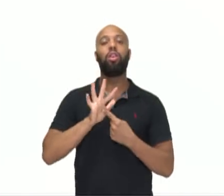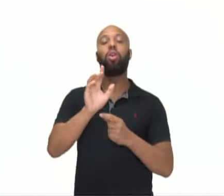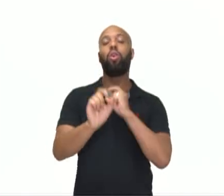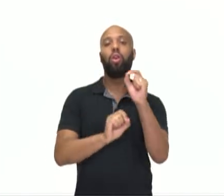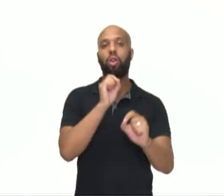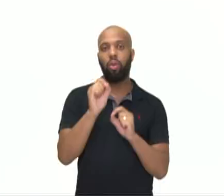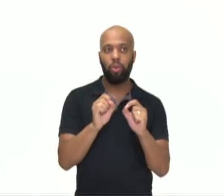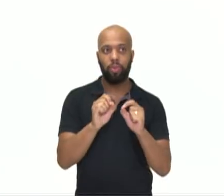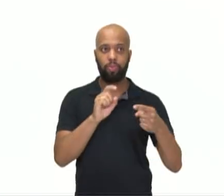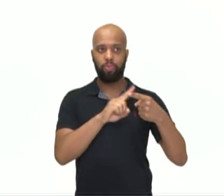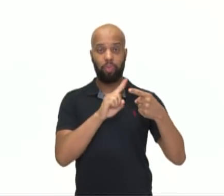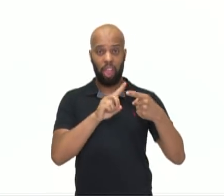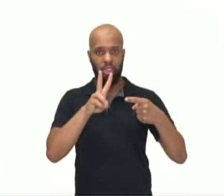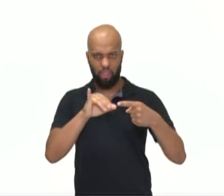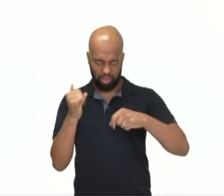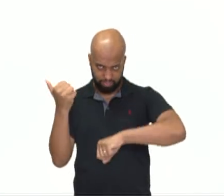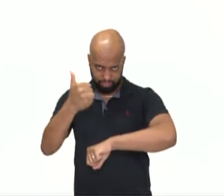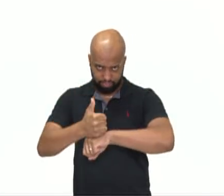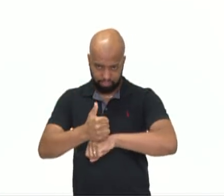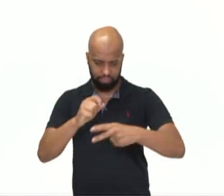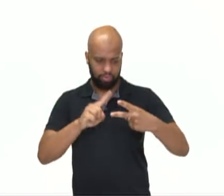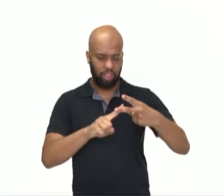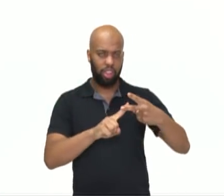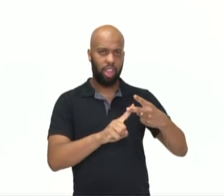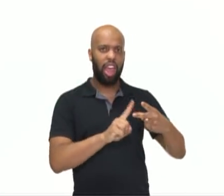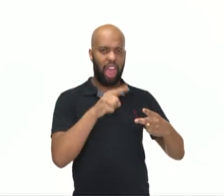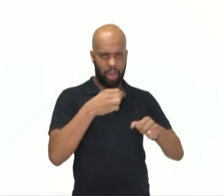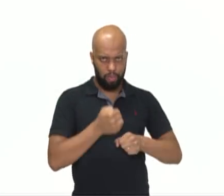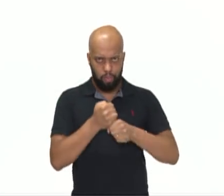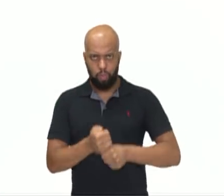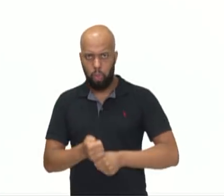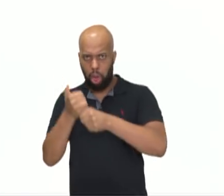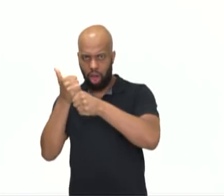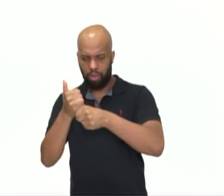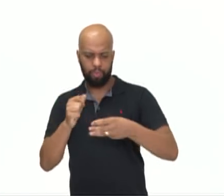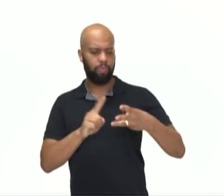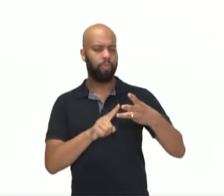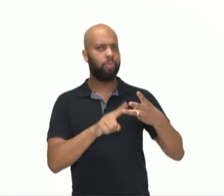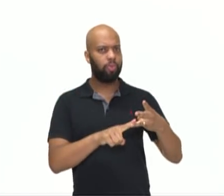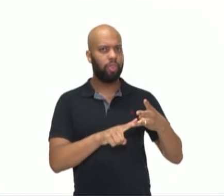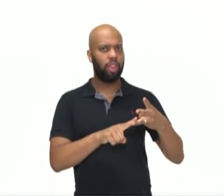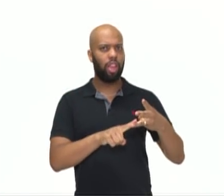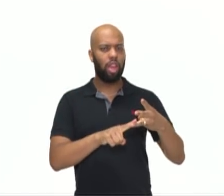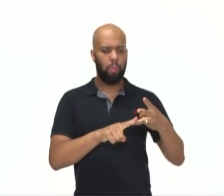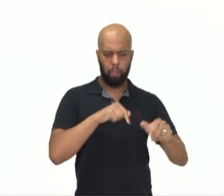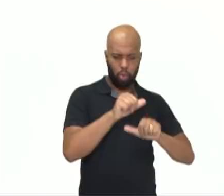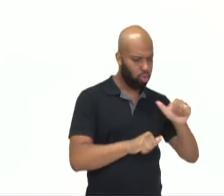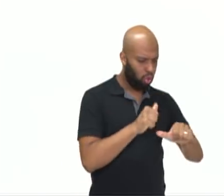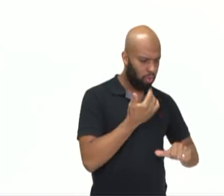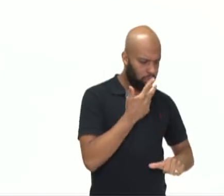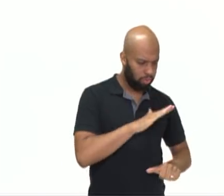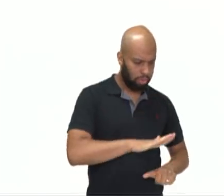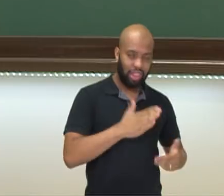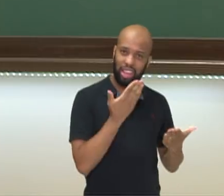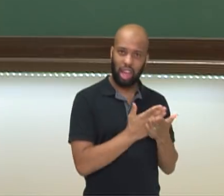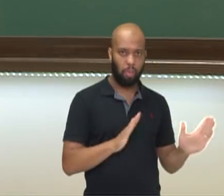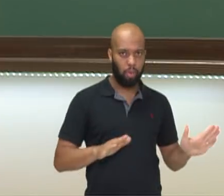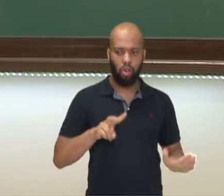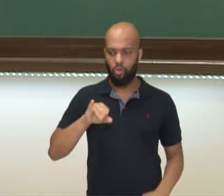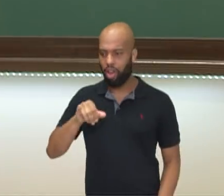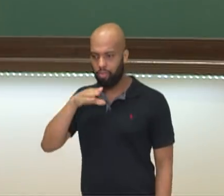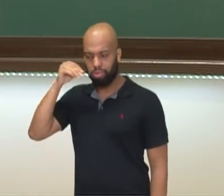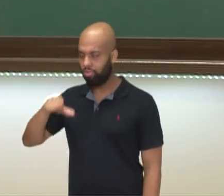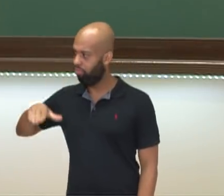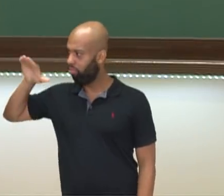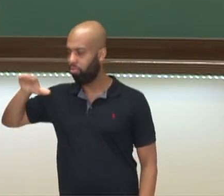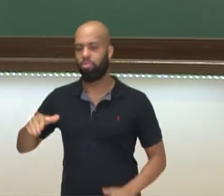dos meninos como pajé, B, o fim de um ano e início de outro, ou C, a passagem da infância para a fase adulta. Qual foi